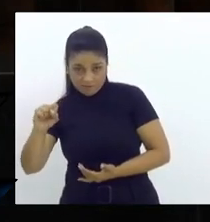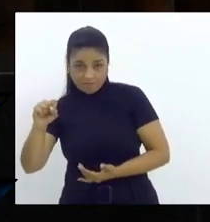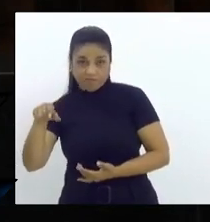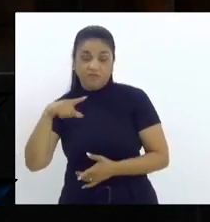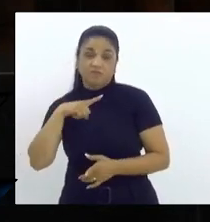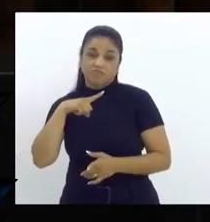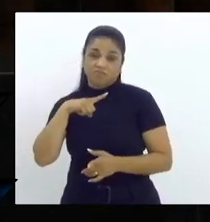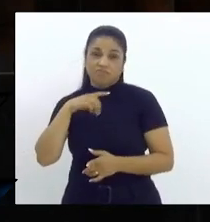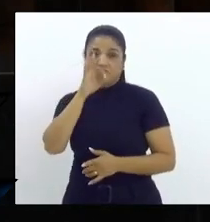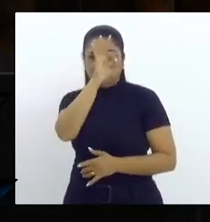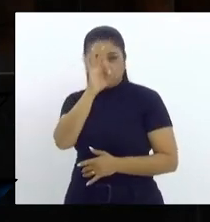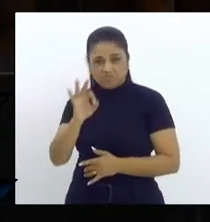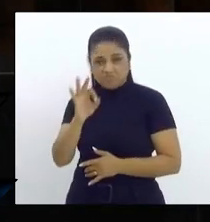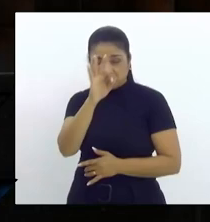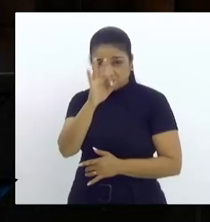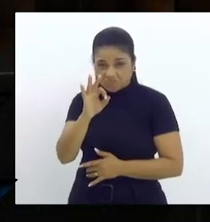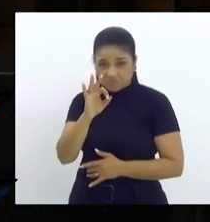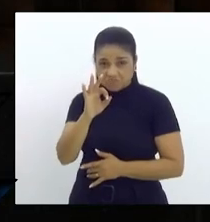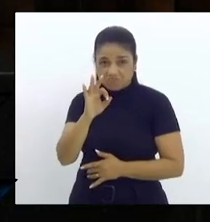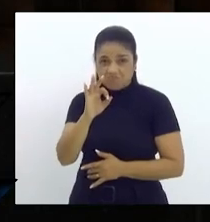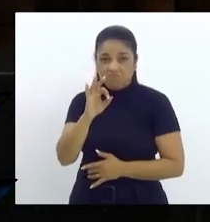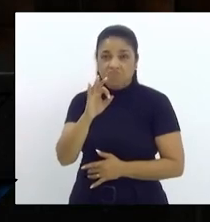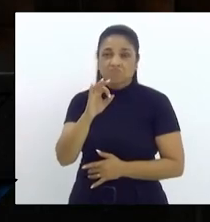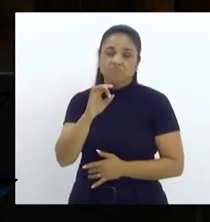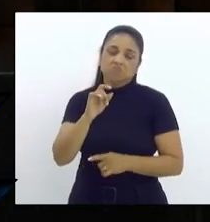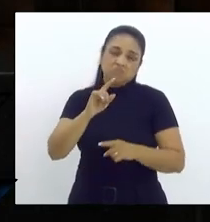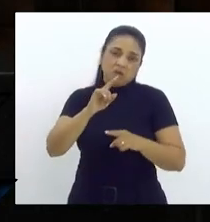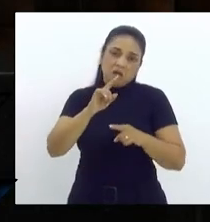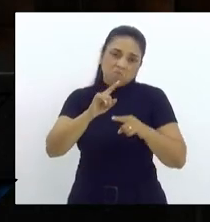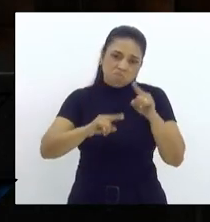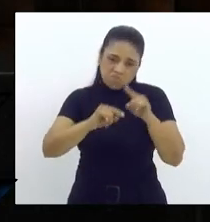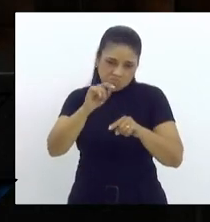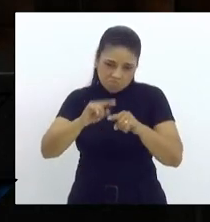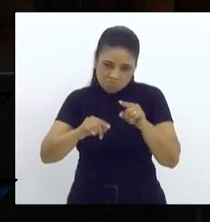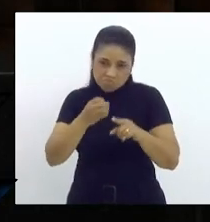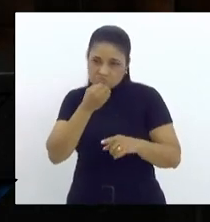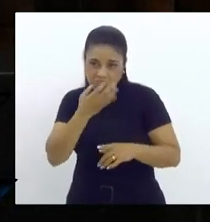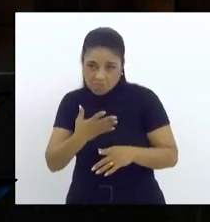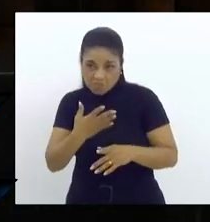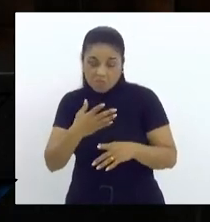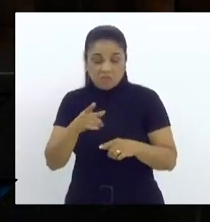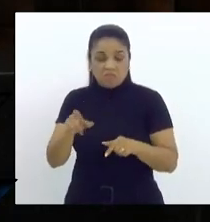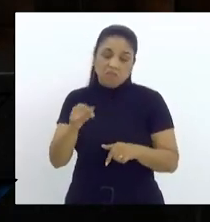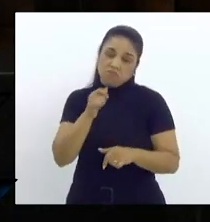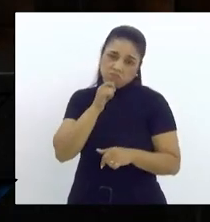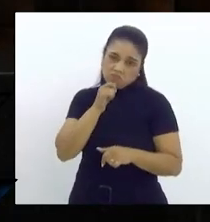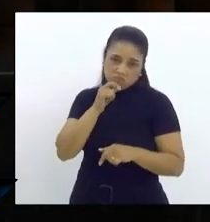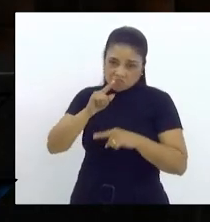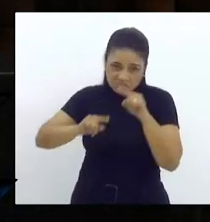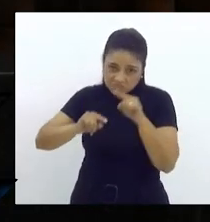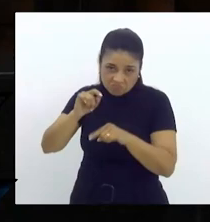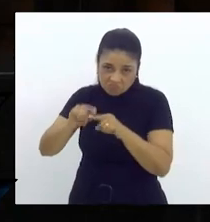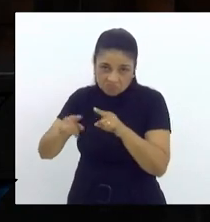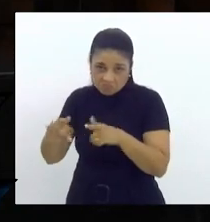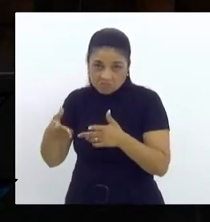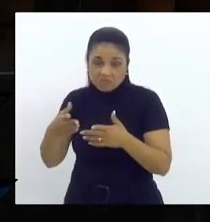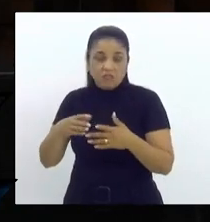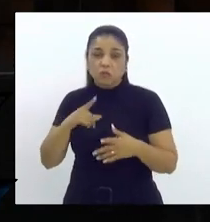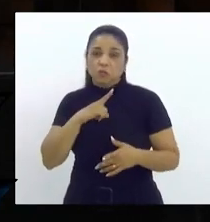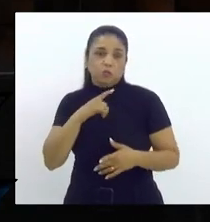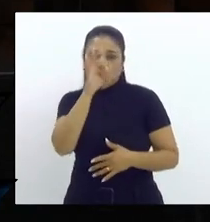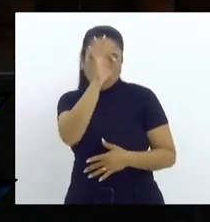só existe para bens essenciais. Para bens não essenciais, não tem uma alíquota